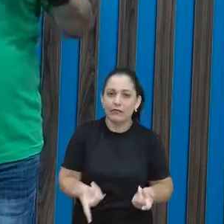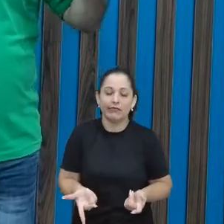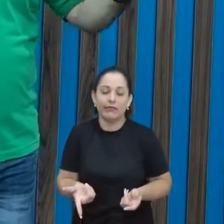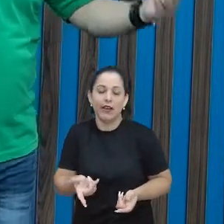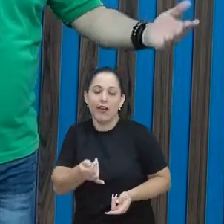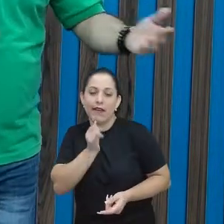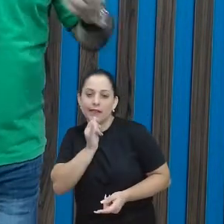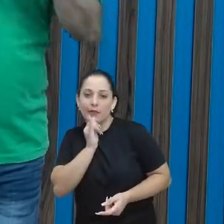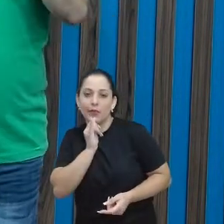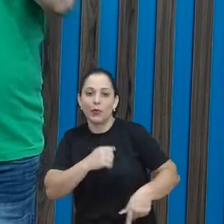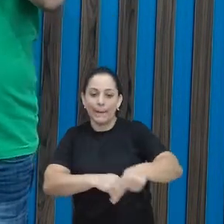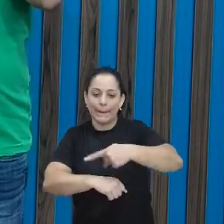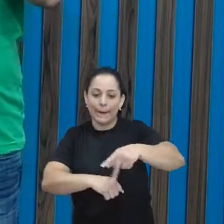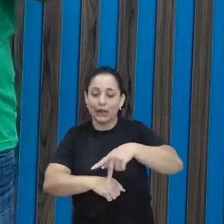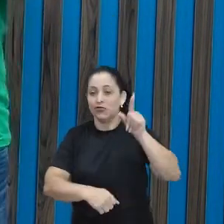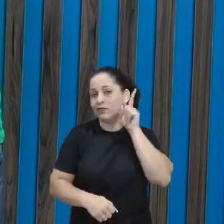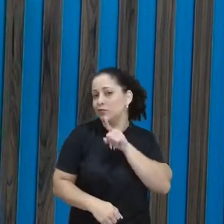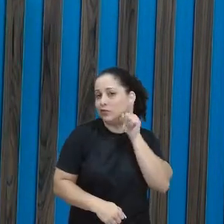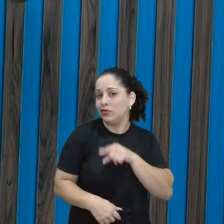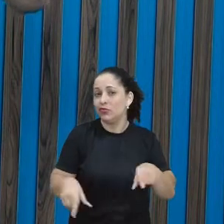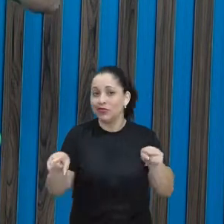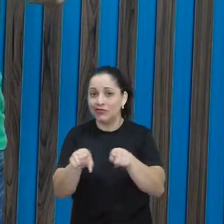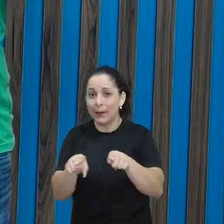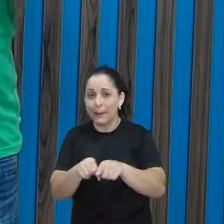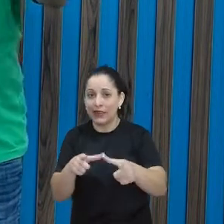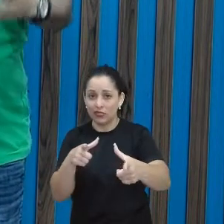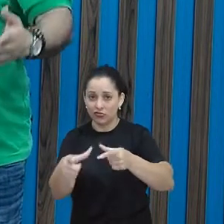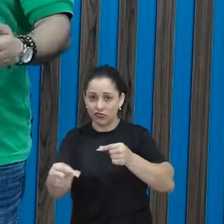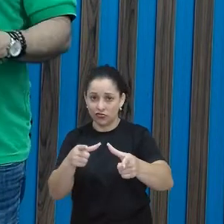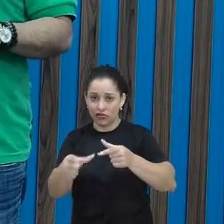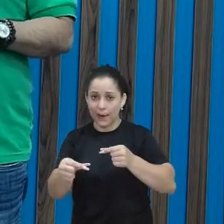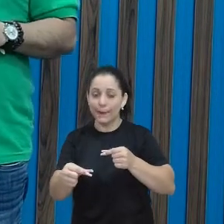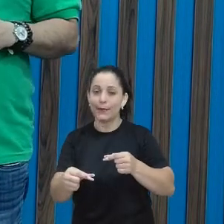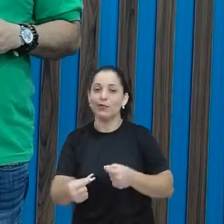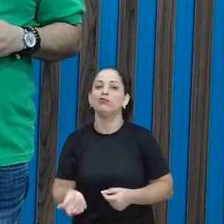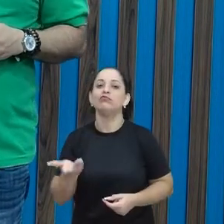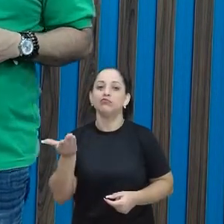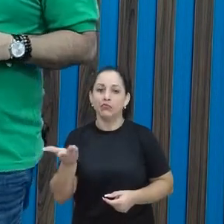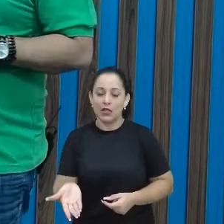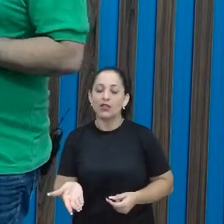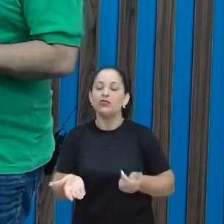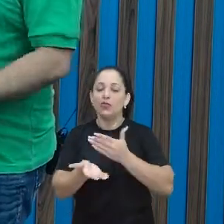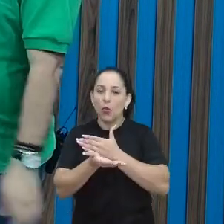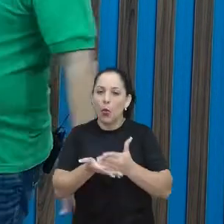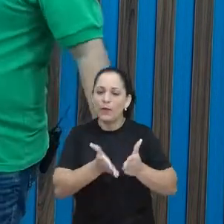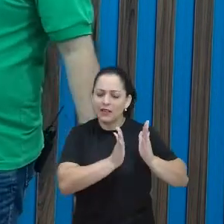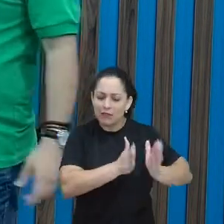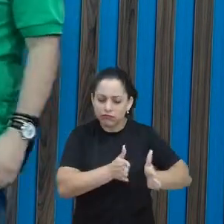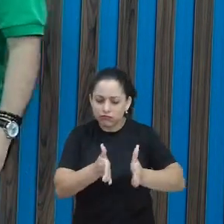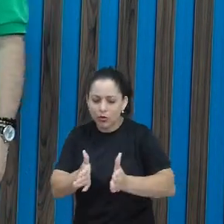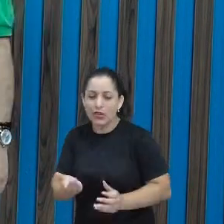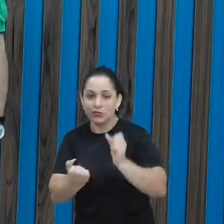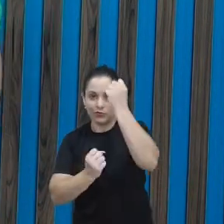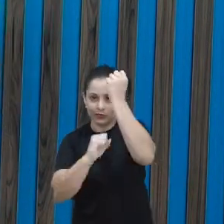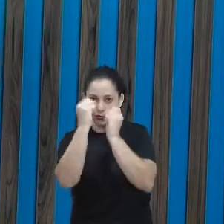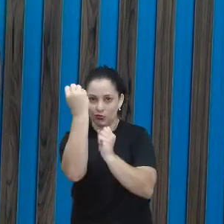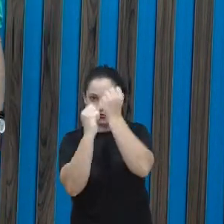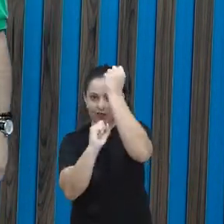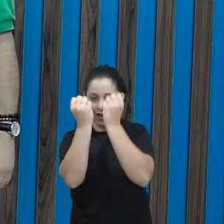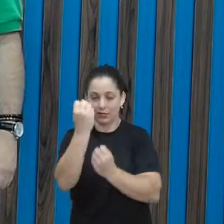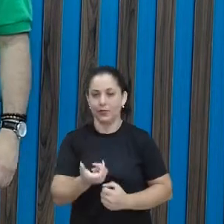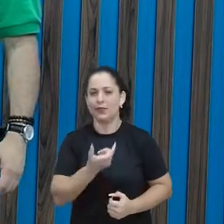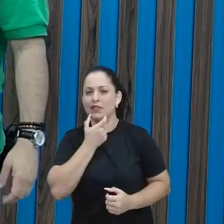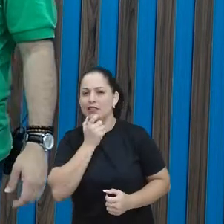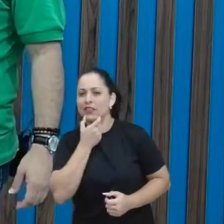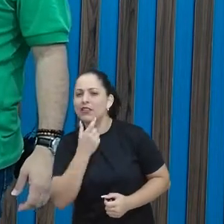né, e dos Estados Unidos, eles realizaram o seu processo de industrialização. Então, esses países, né,